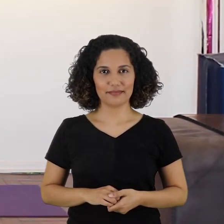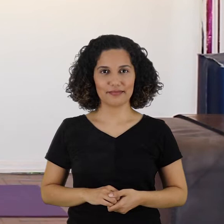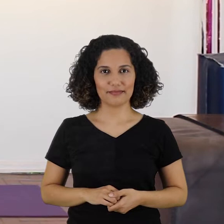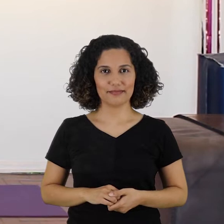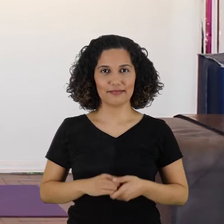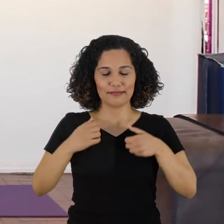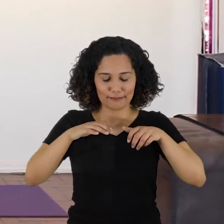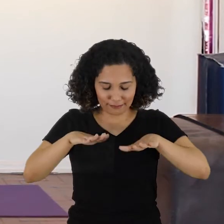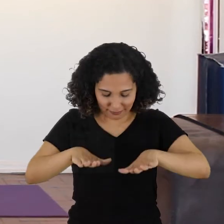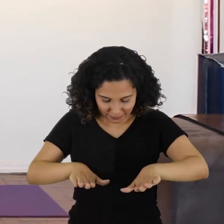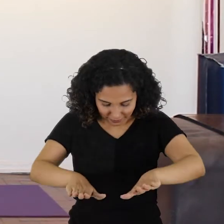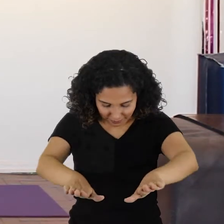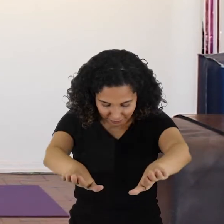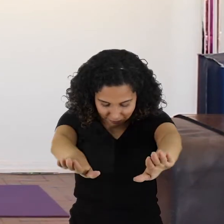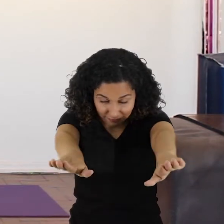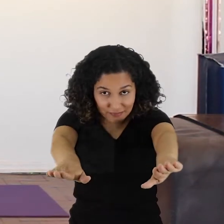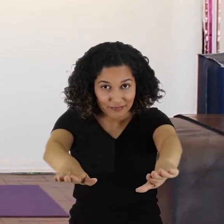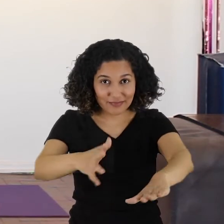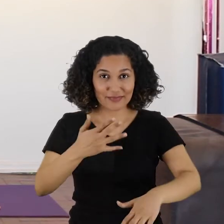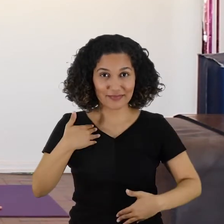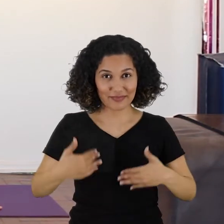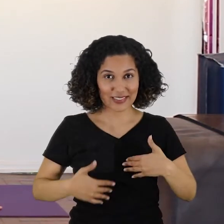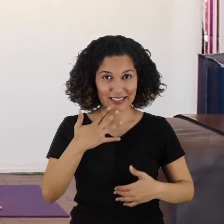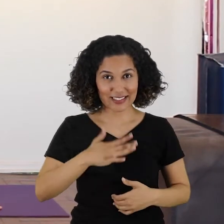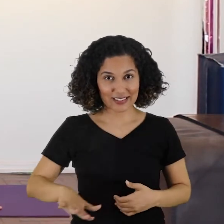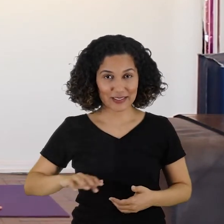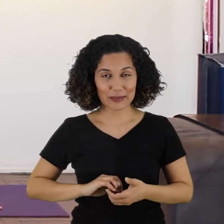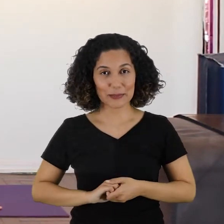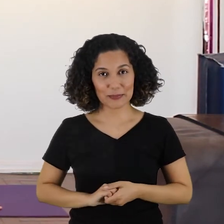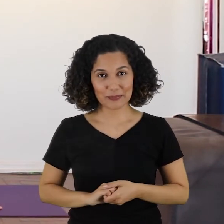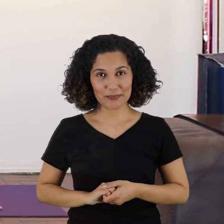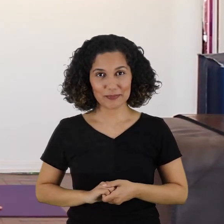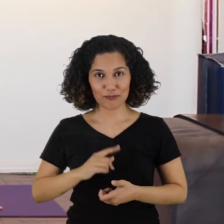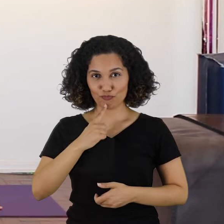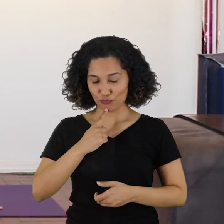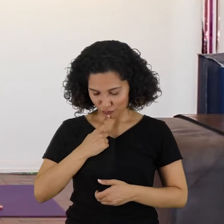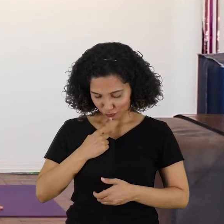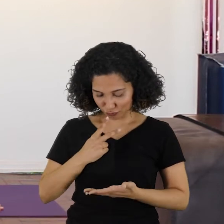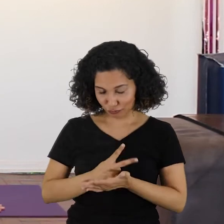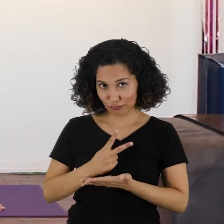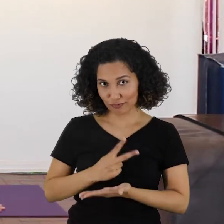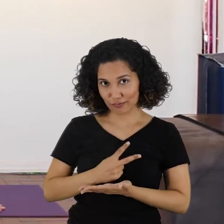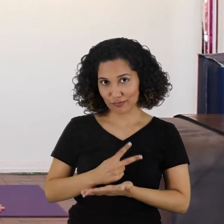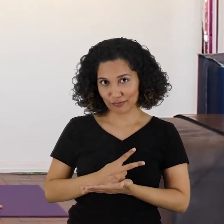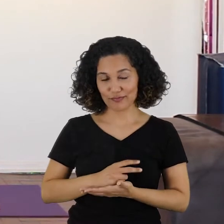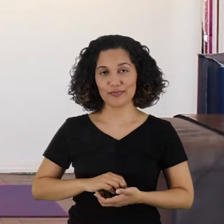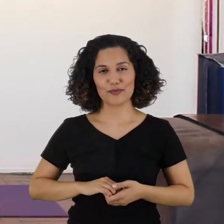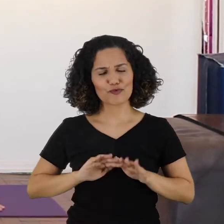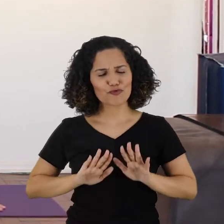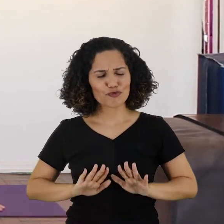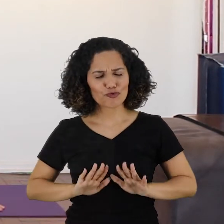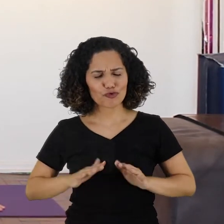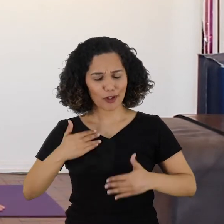Aí desce o seu tronco. Estica os braços lá para frente. Deixa o queixo lá pro peito. Fica um pouquinho